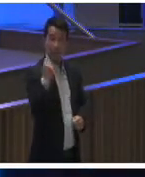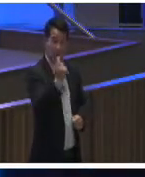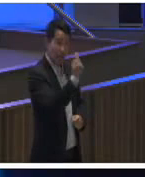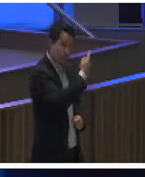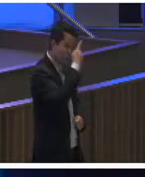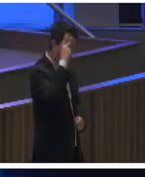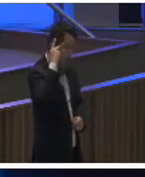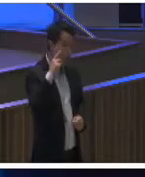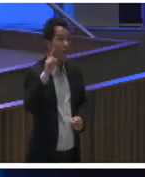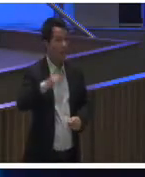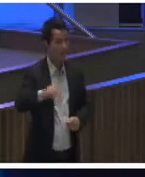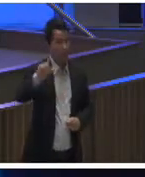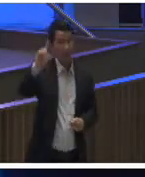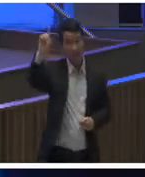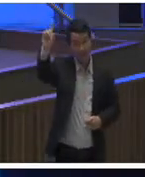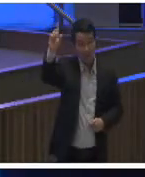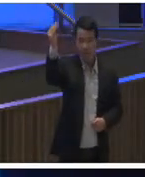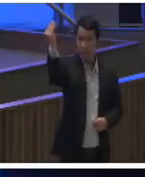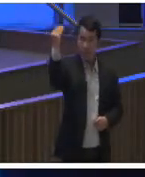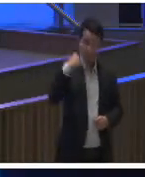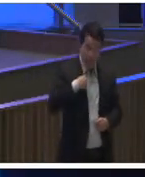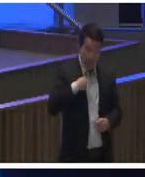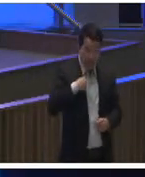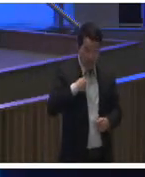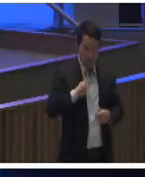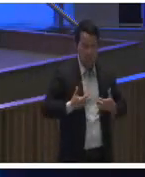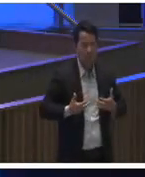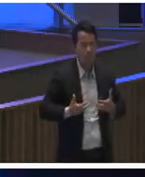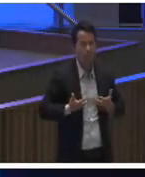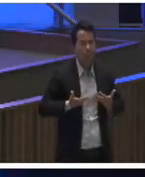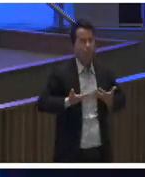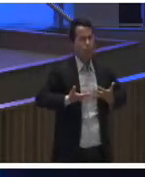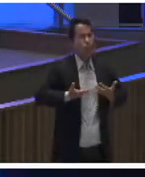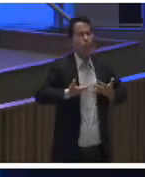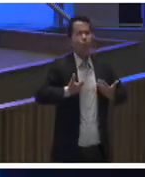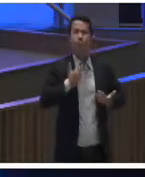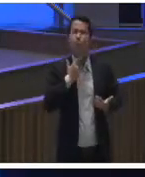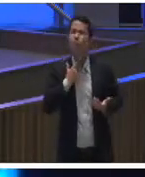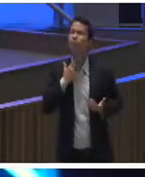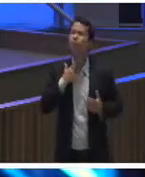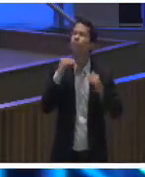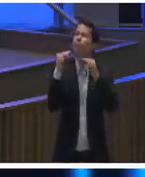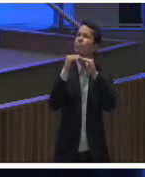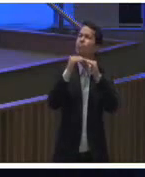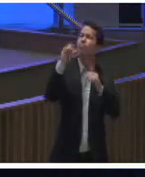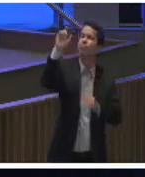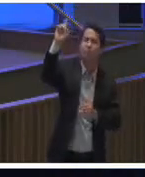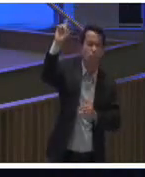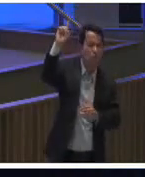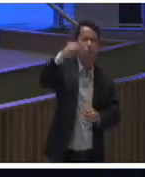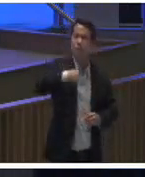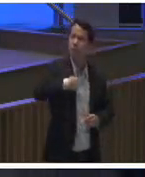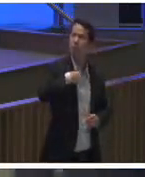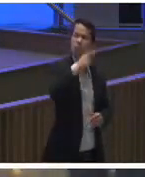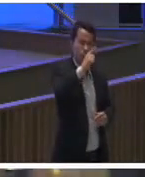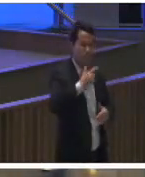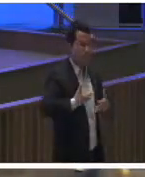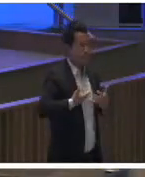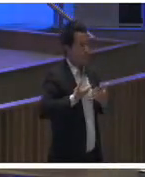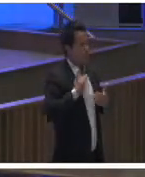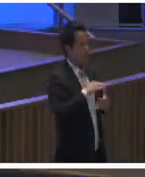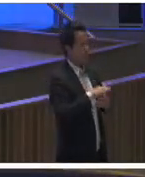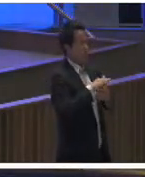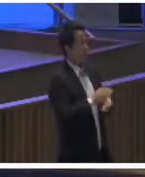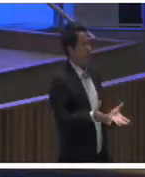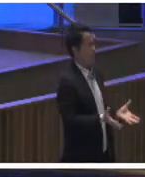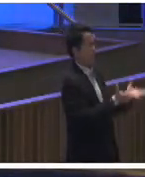E essa credencial é uma motivação espiritual. A acusação que faziam contra Paulo era de que a